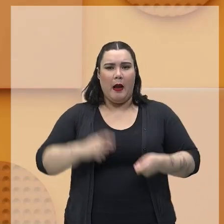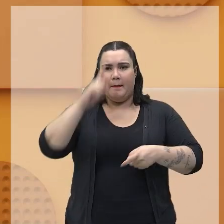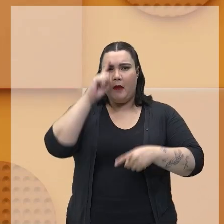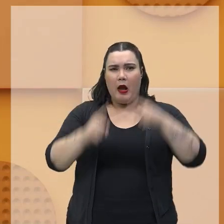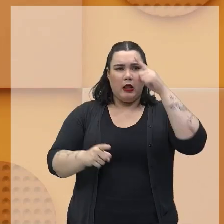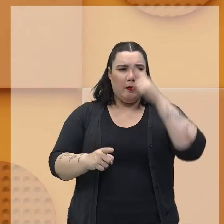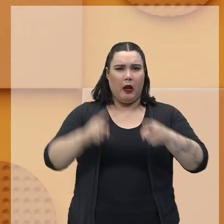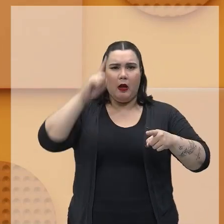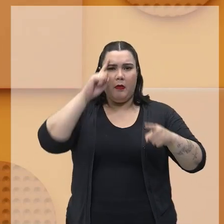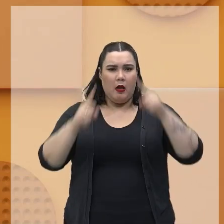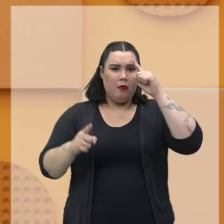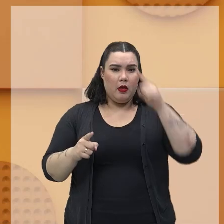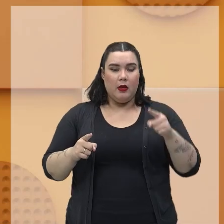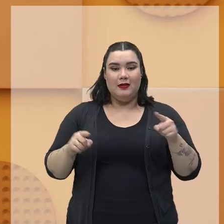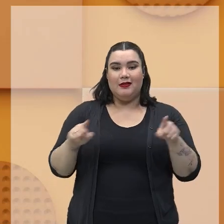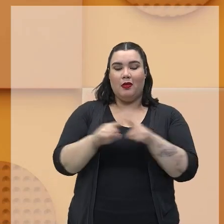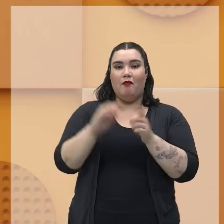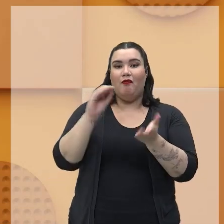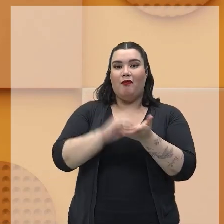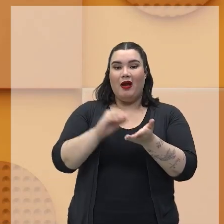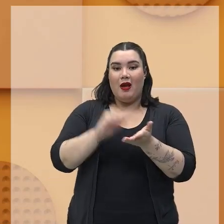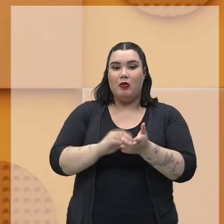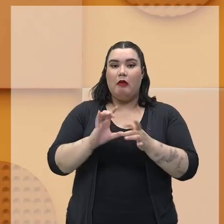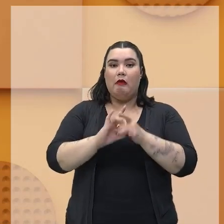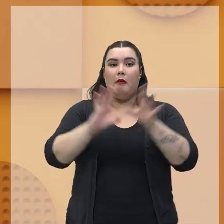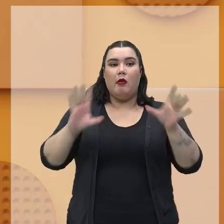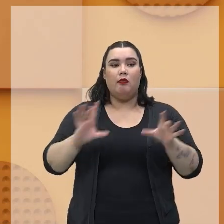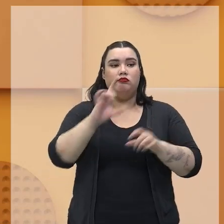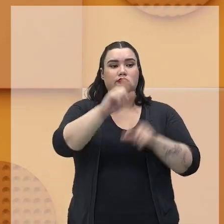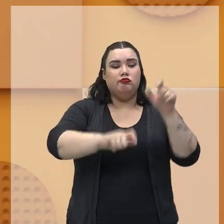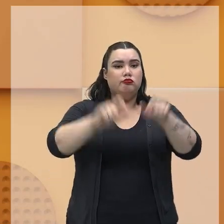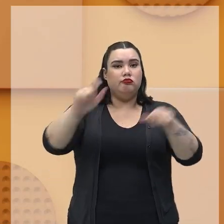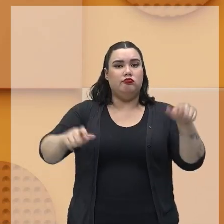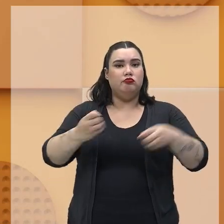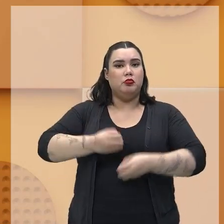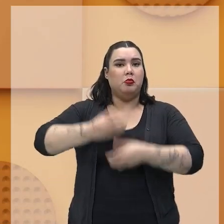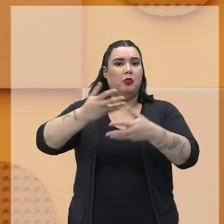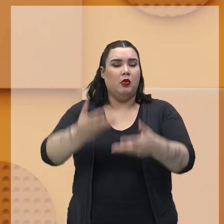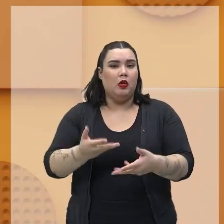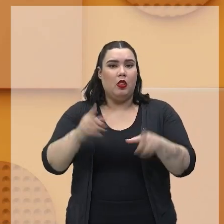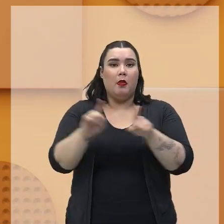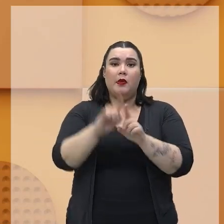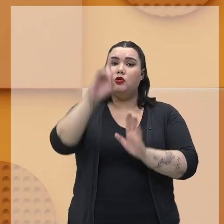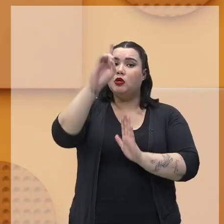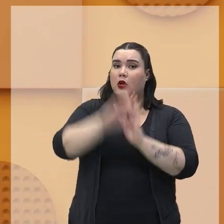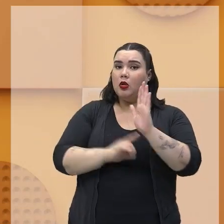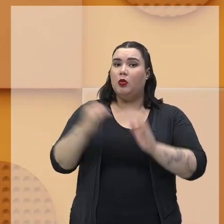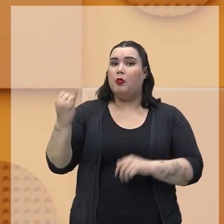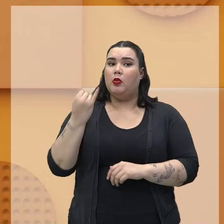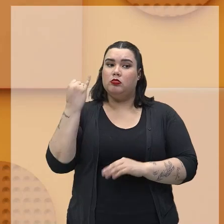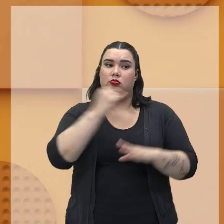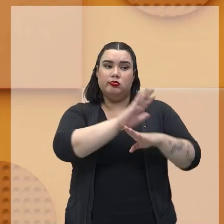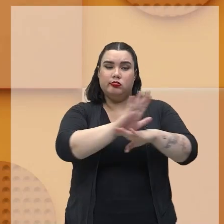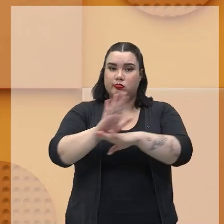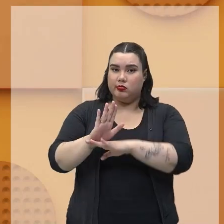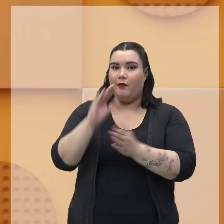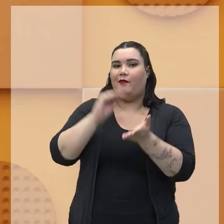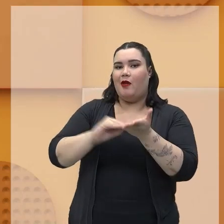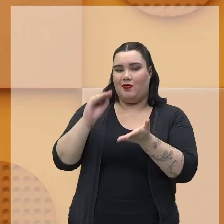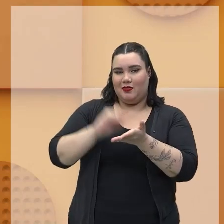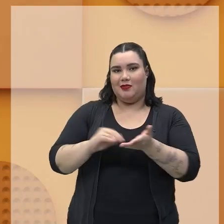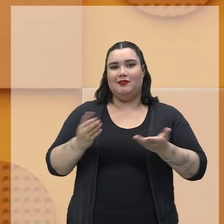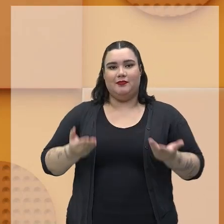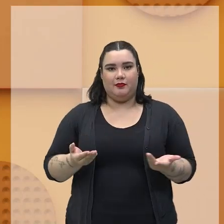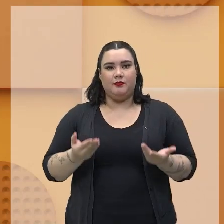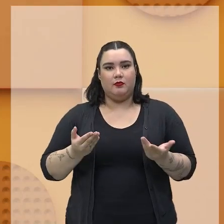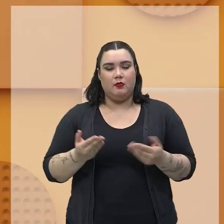certa forma, pela falta da liberdade de expressão e de alguns direitos fundamentais dos indivíduos.